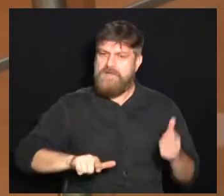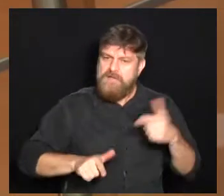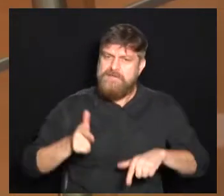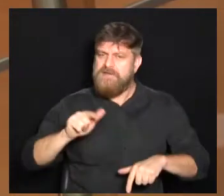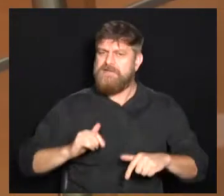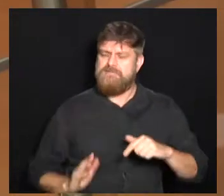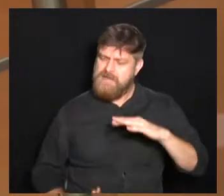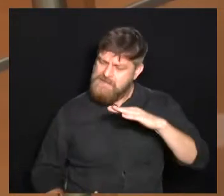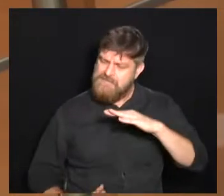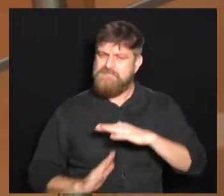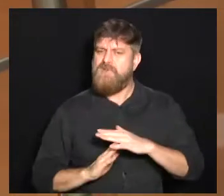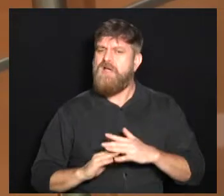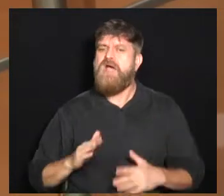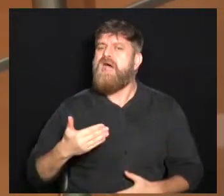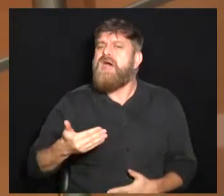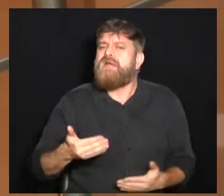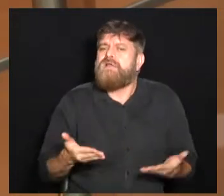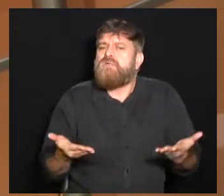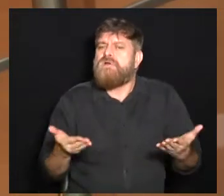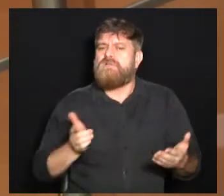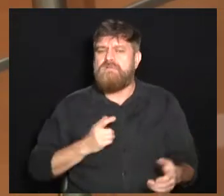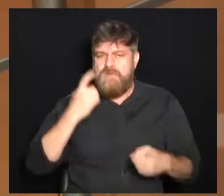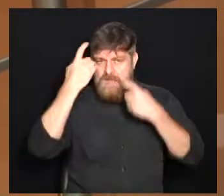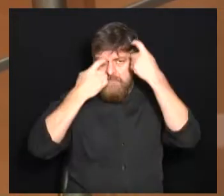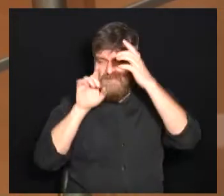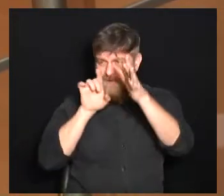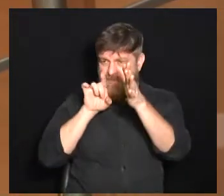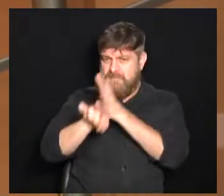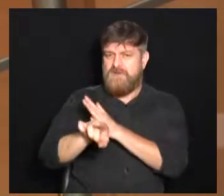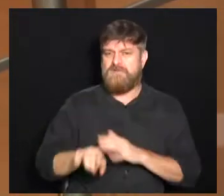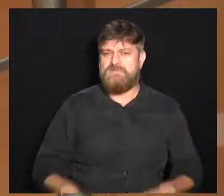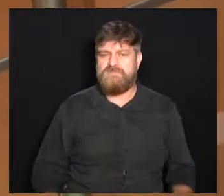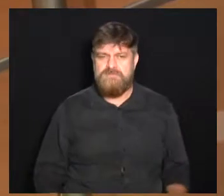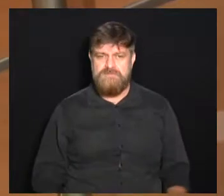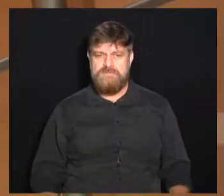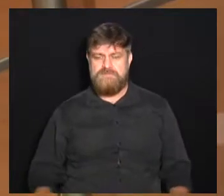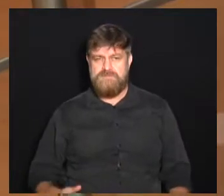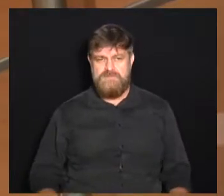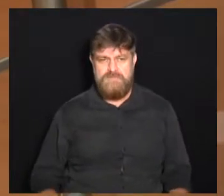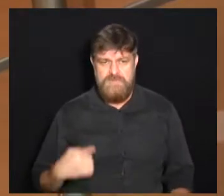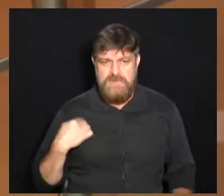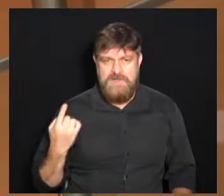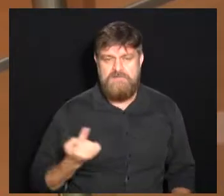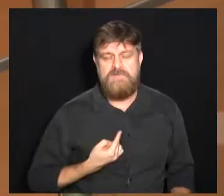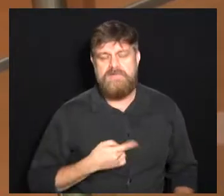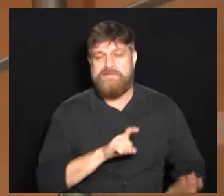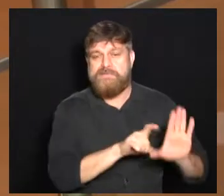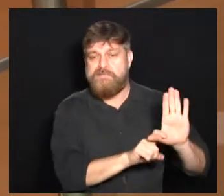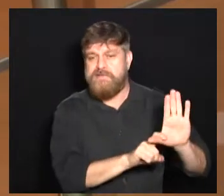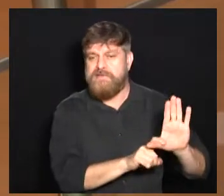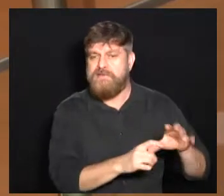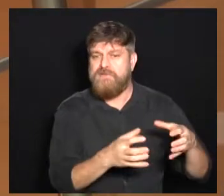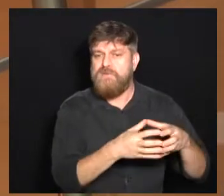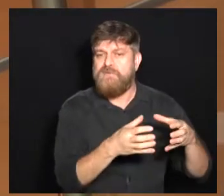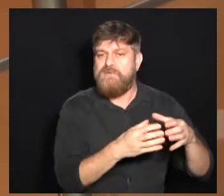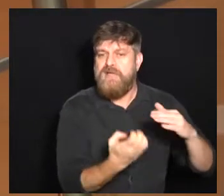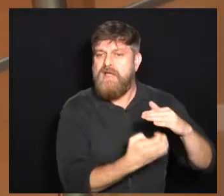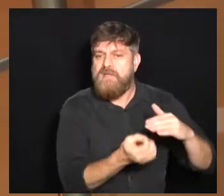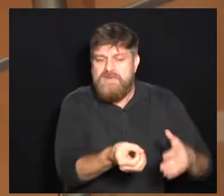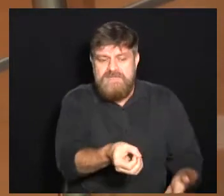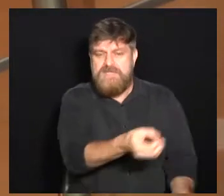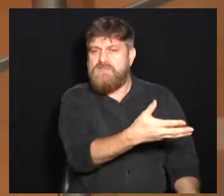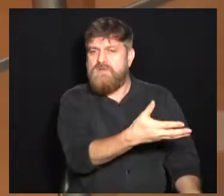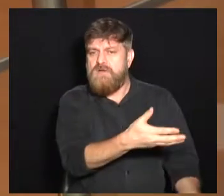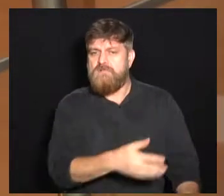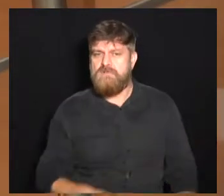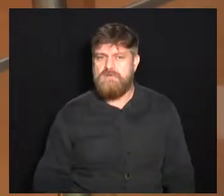quando vai ficar desse jeito? Essa é a minha maior pergunta. Até quando a gente vai ficar desse jeito? Entendeu?